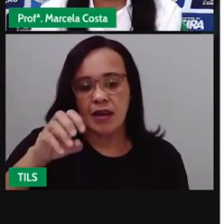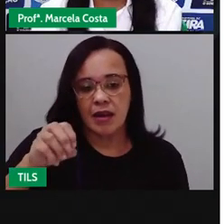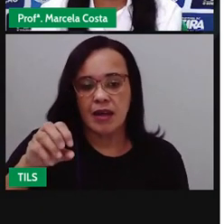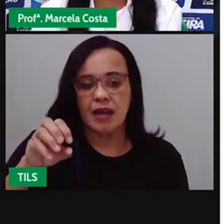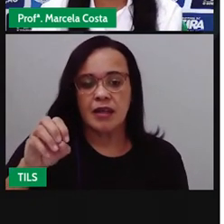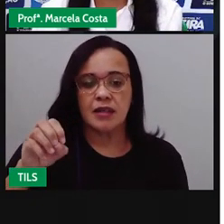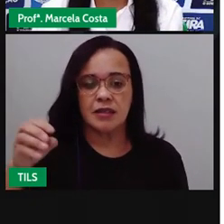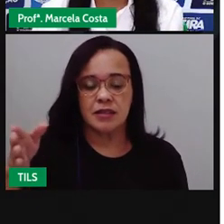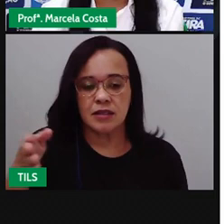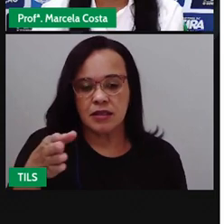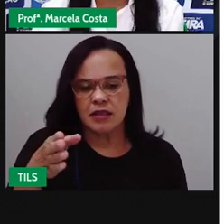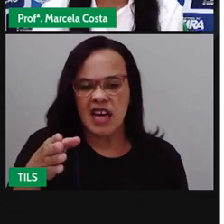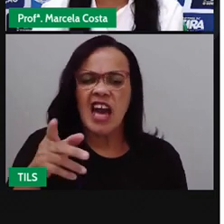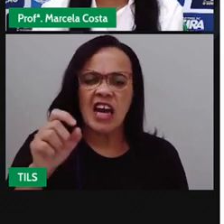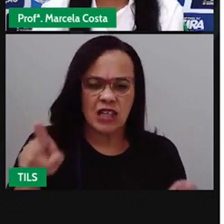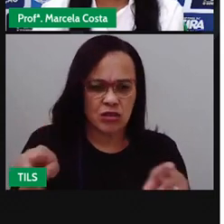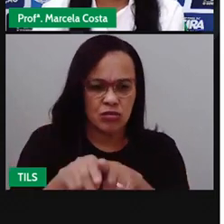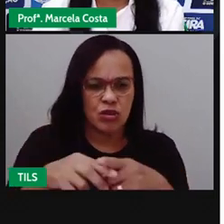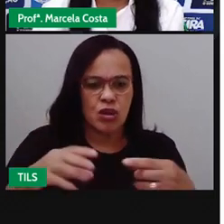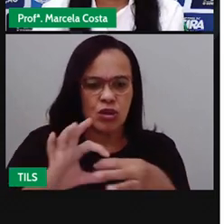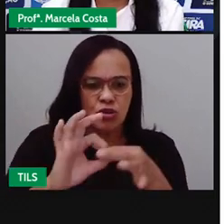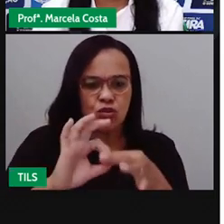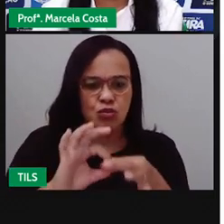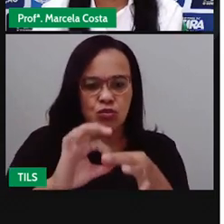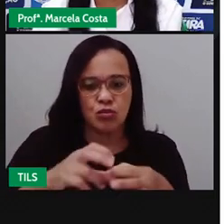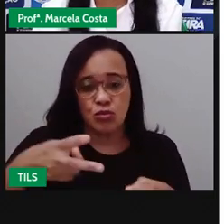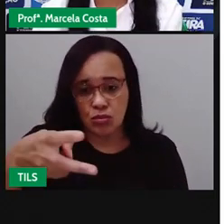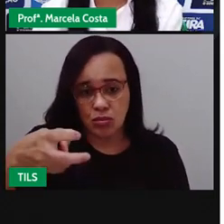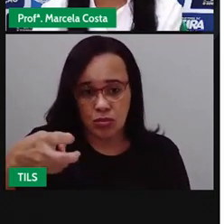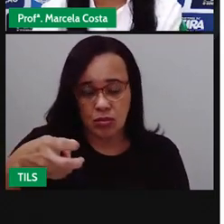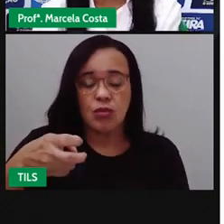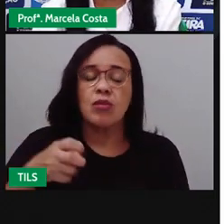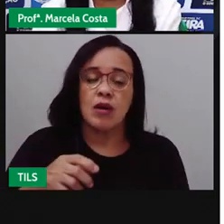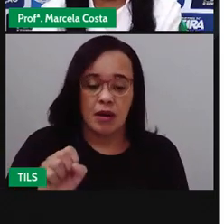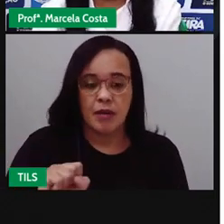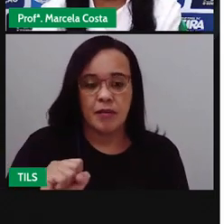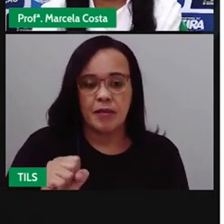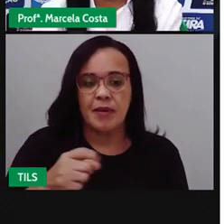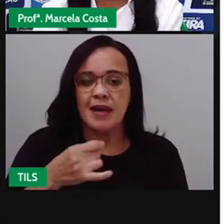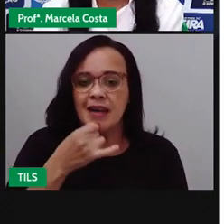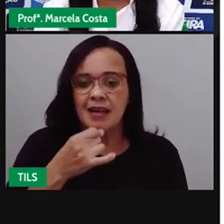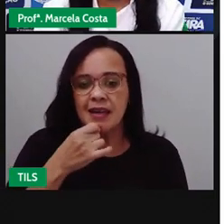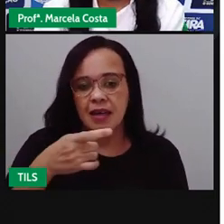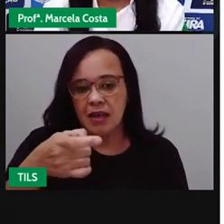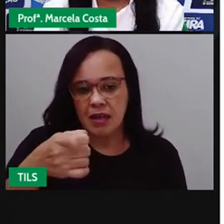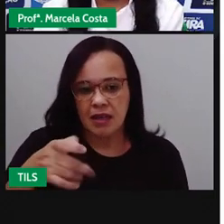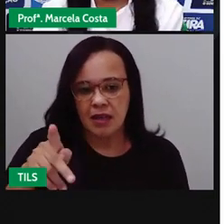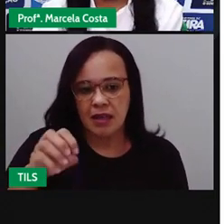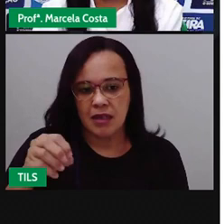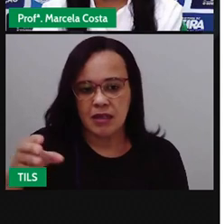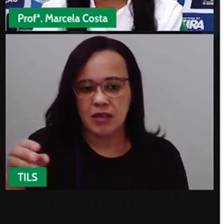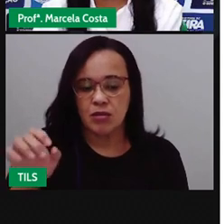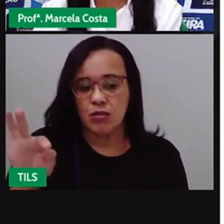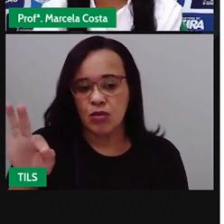Também vou pedir que vocês, ó, copiem no caderno essa segunda parte do